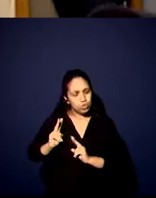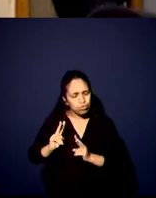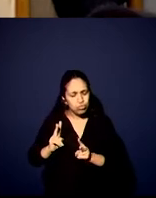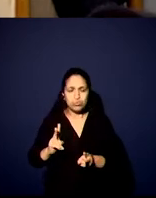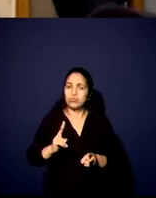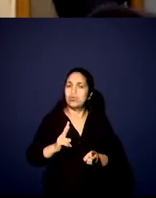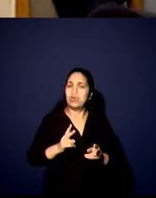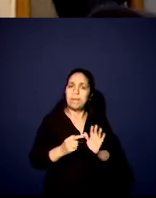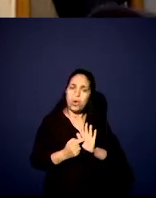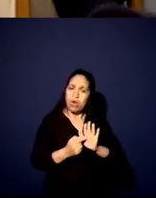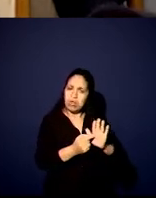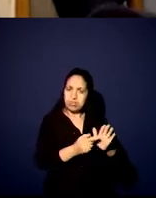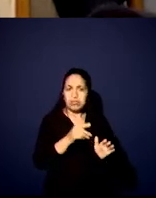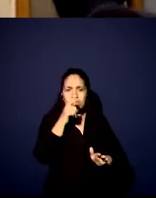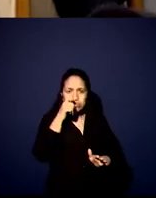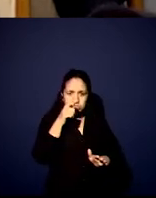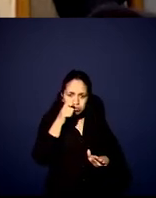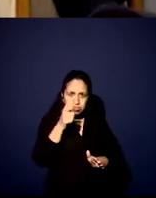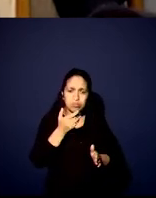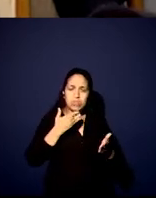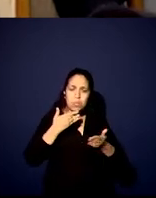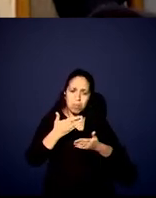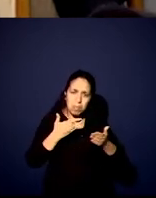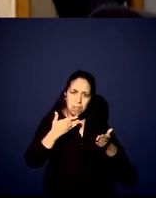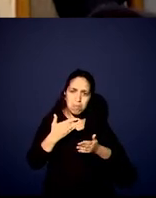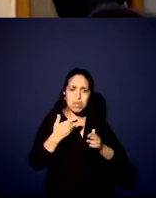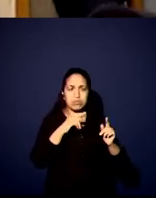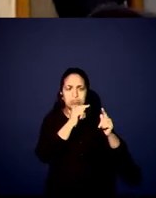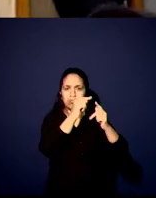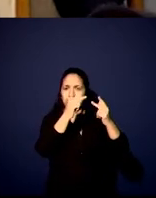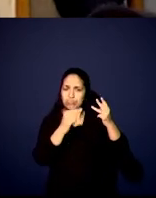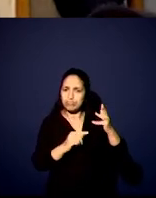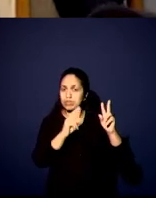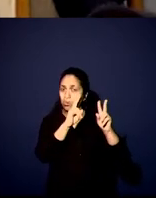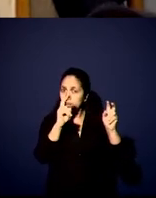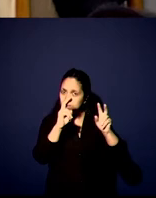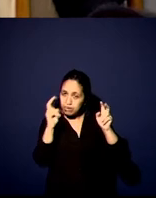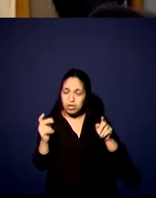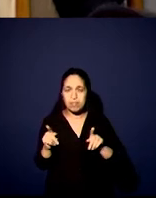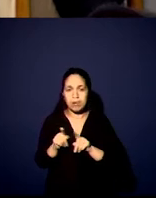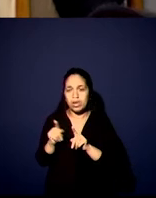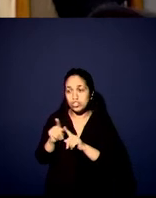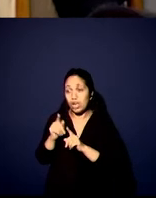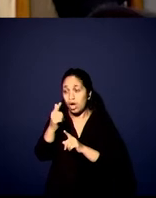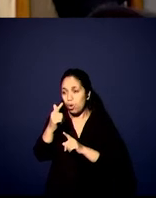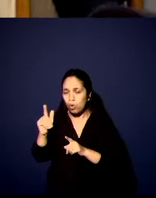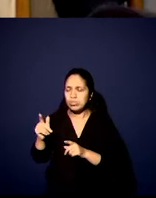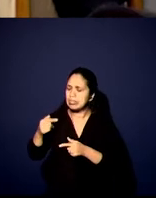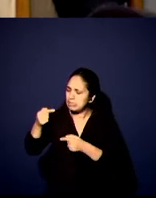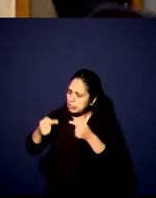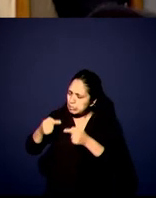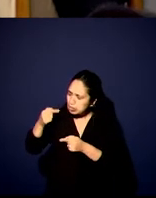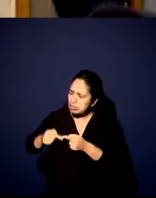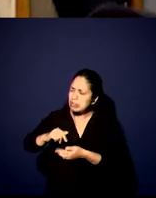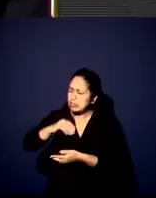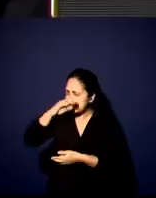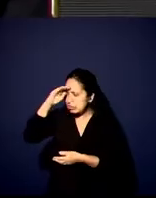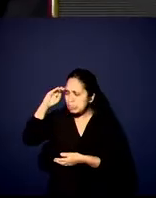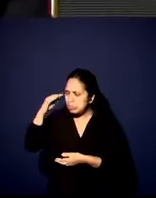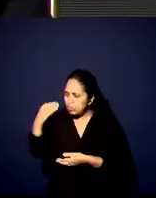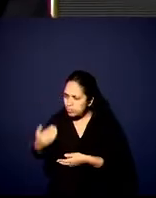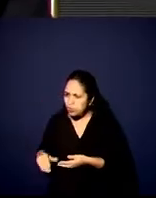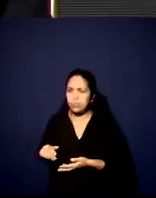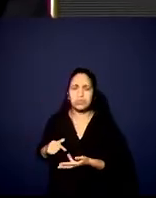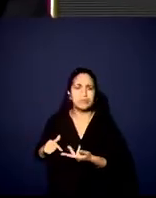dialogado mostrado interesse na discussão desses temas nós temos matérias que já foram discutidas exaustivamente comissões especiais